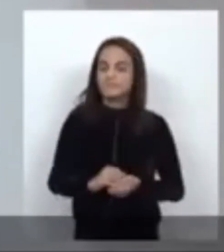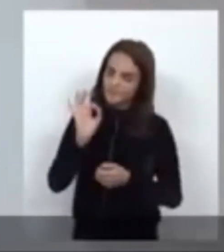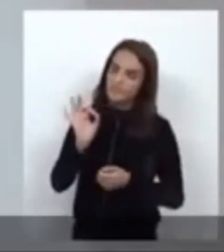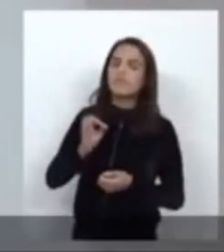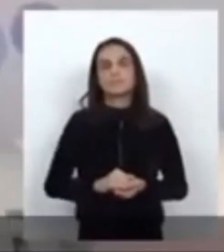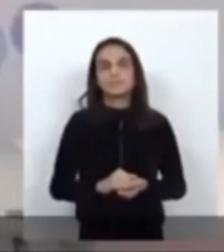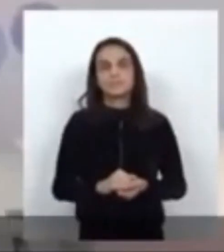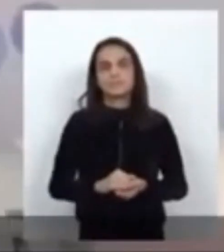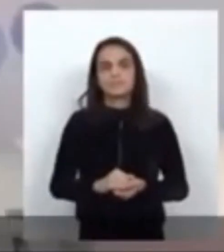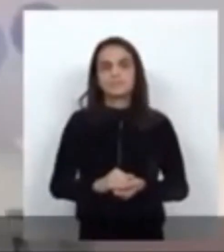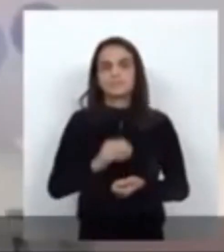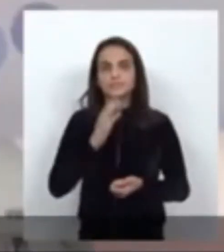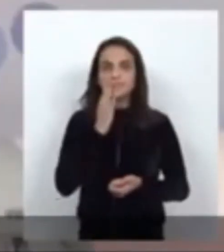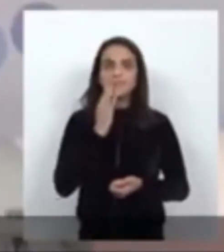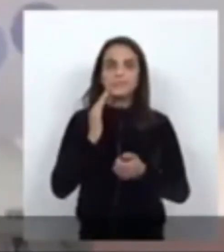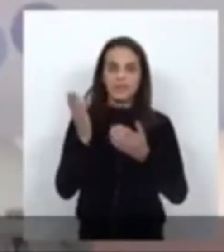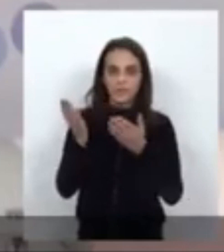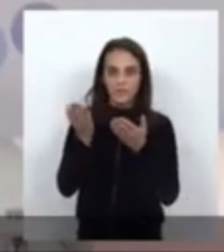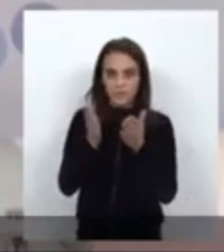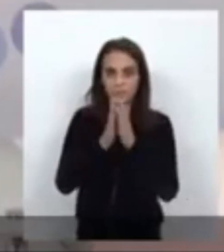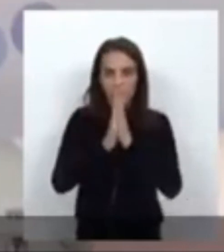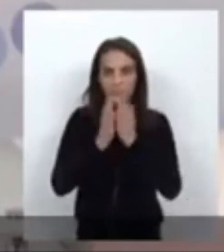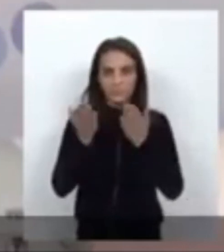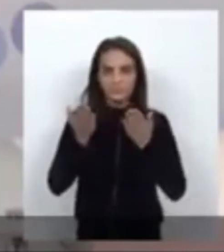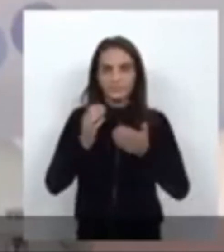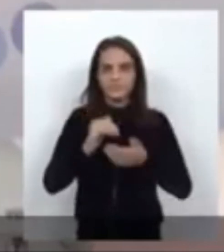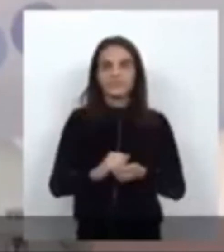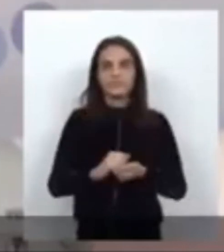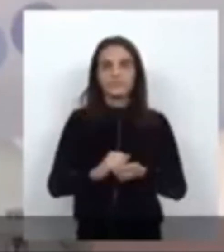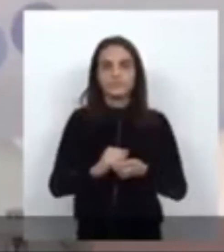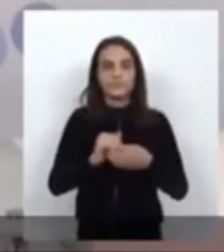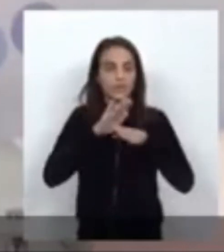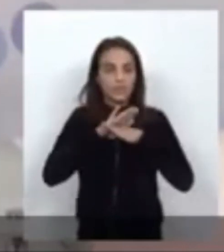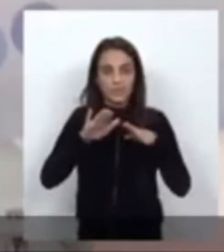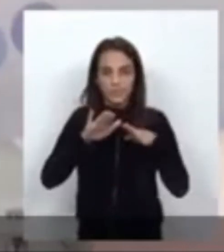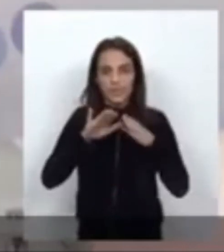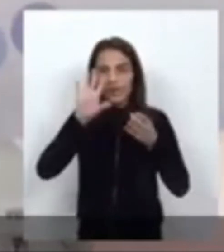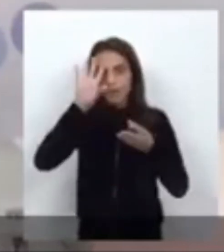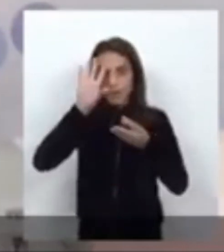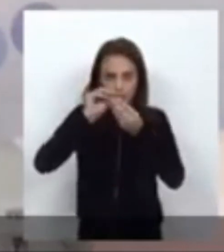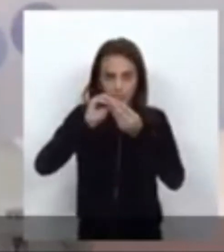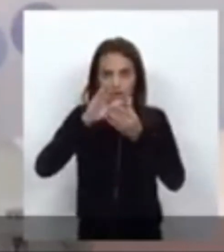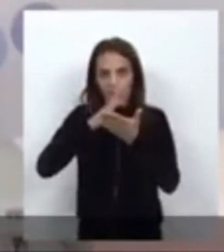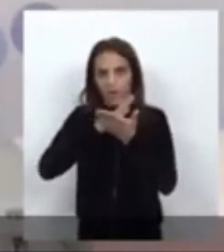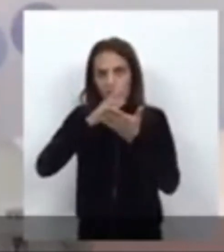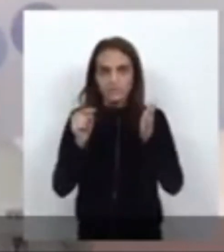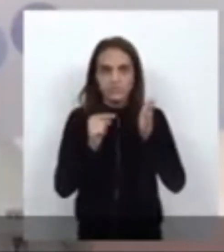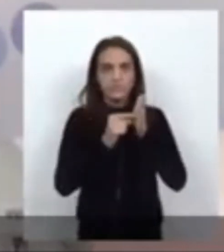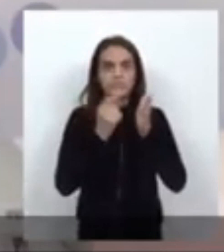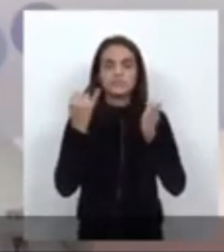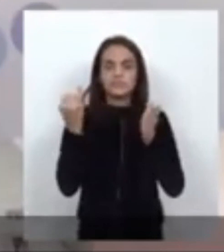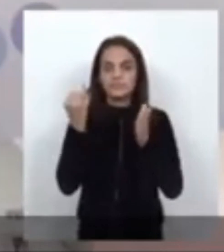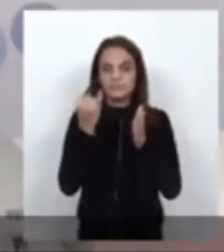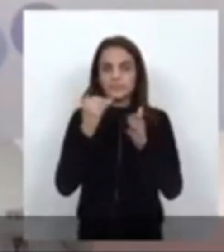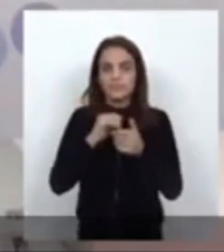Elaine. Pode passar para mim? Bom, só para reforçar alguns pontos, né, Elaine, que eu acho importante, enquanto